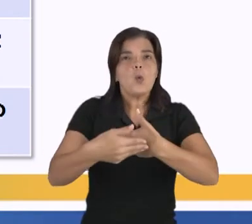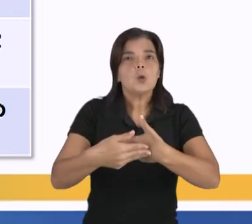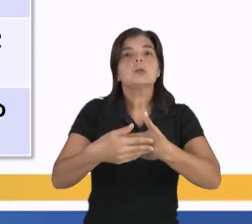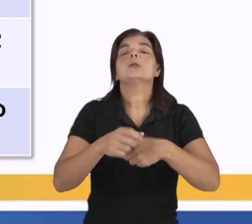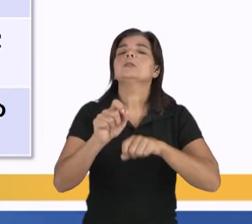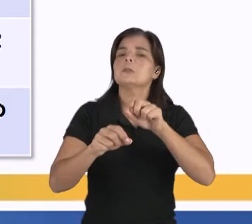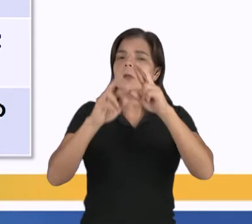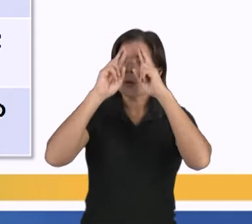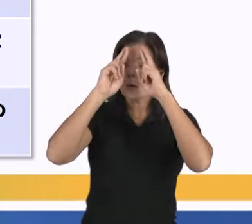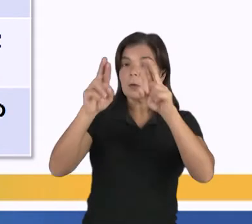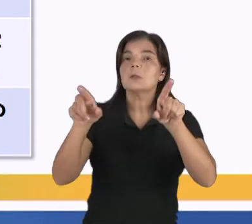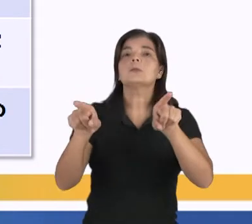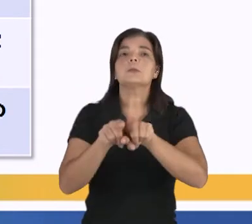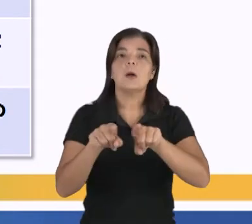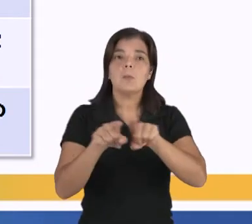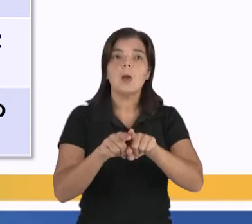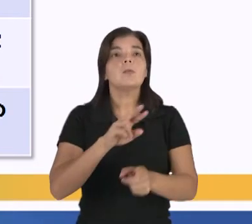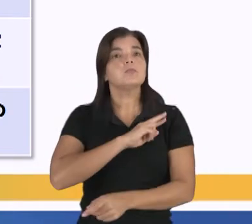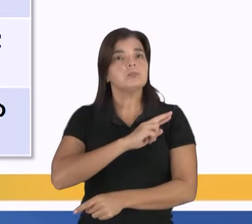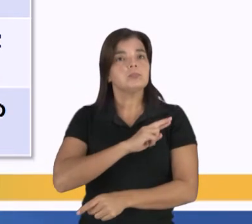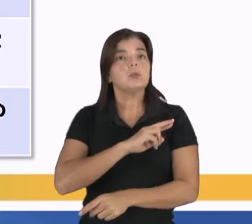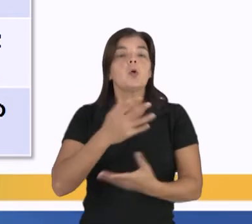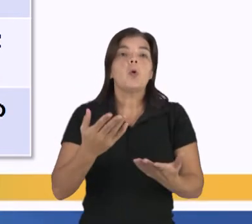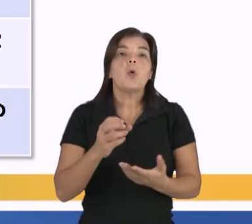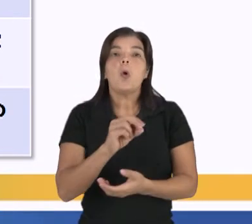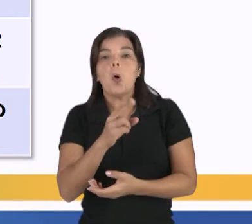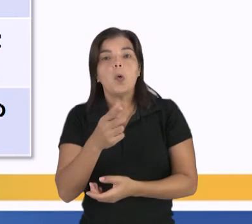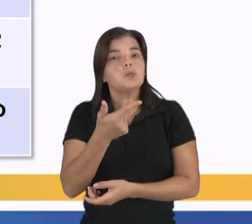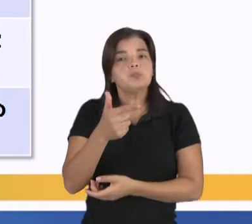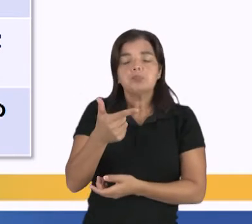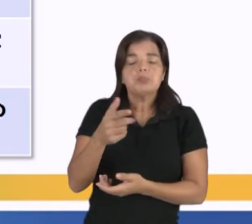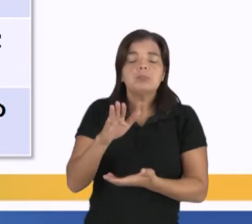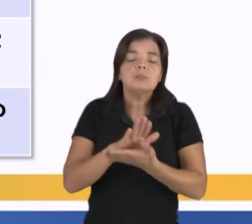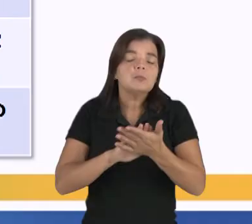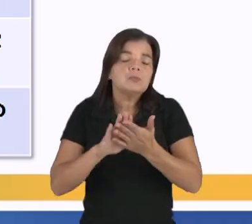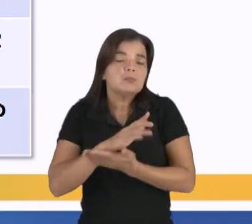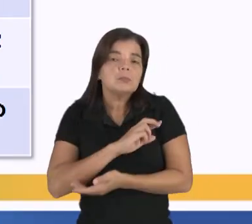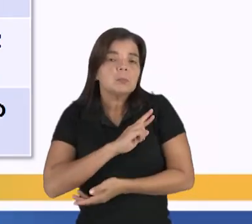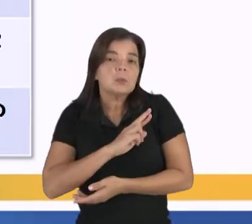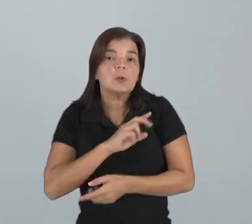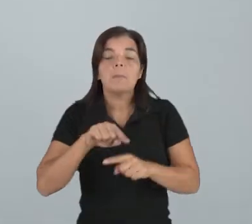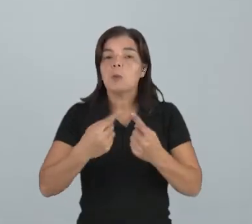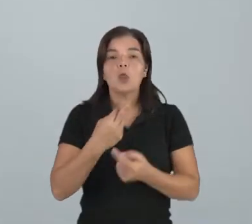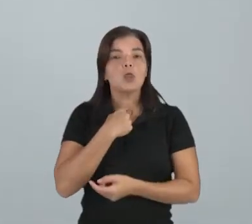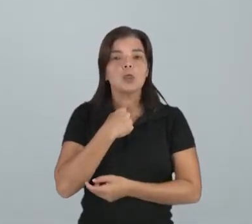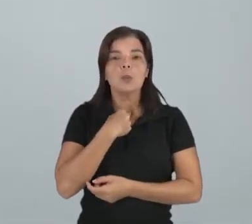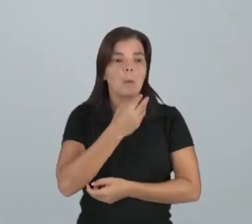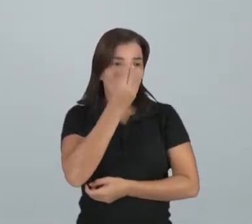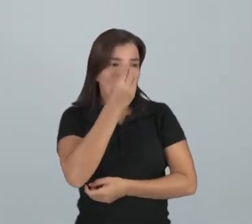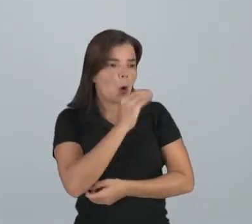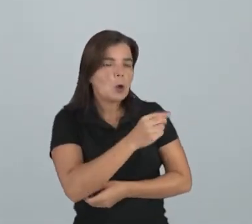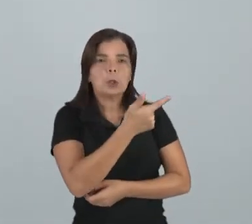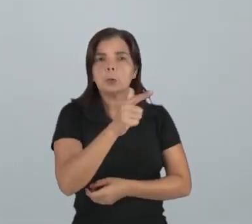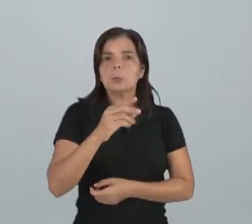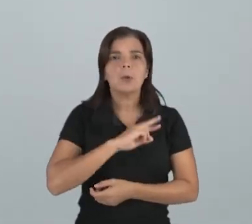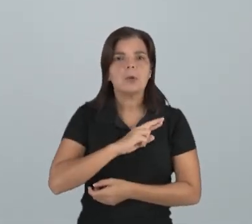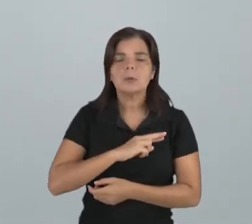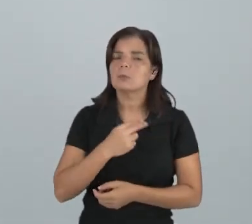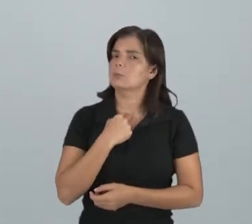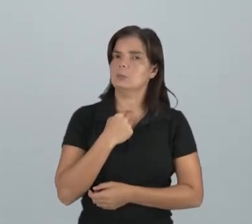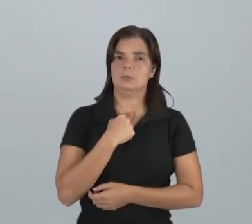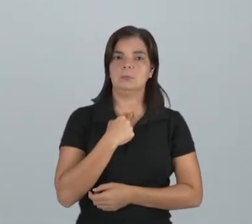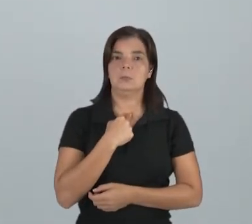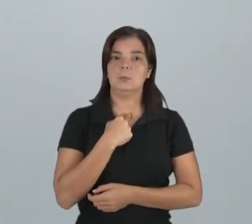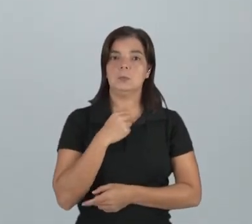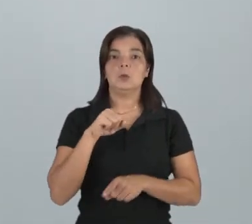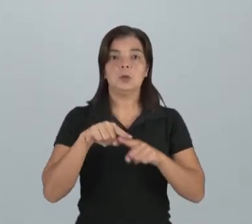inclui respeitar e acolher a sua religião ou a sua não religião. Você não pode discriminar uma pessoa que não tem religião.